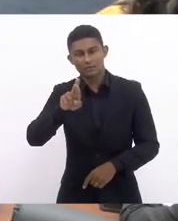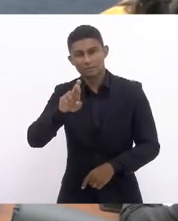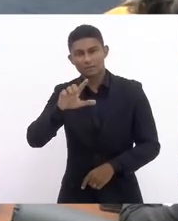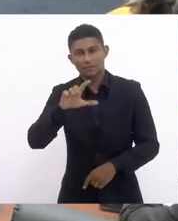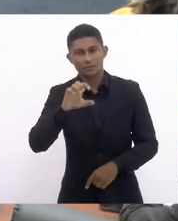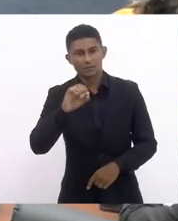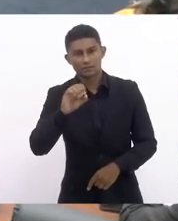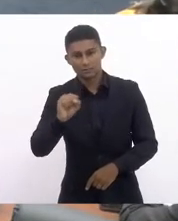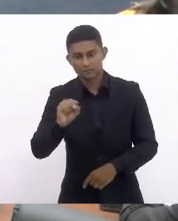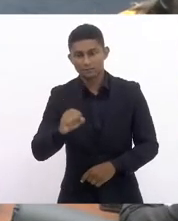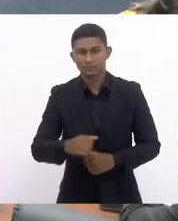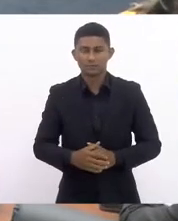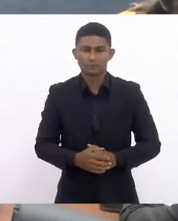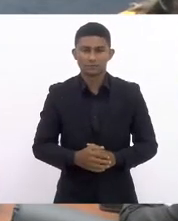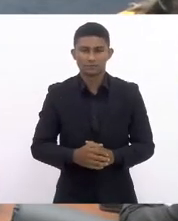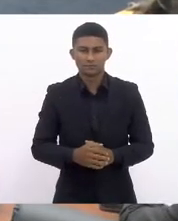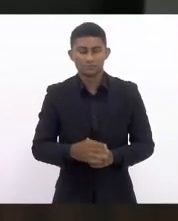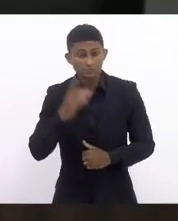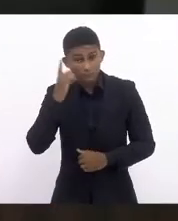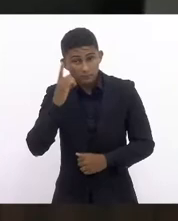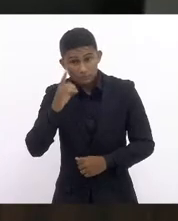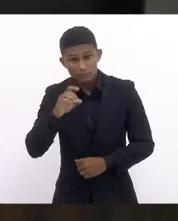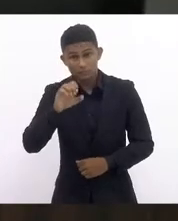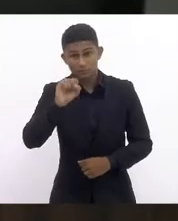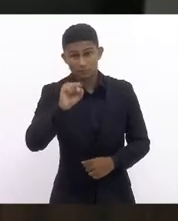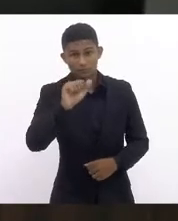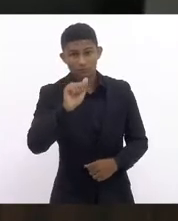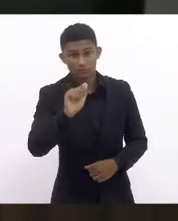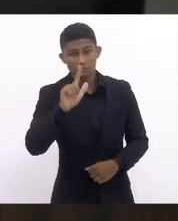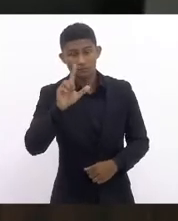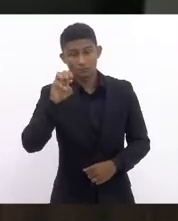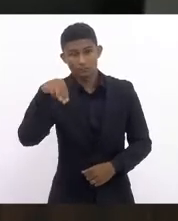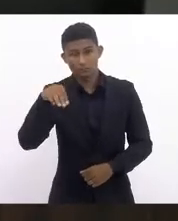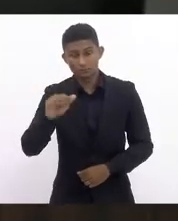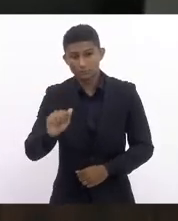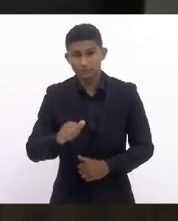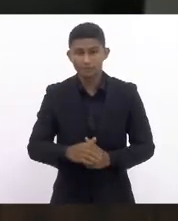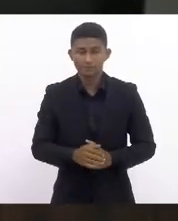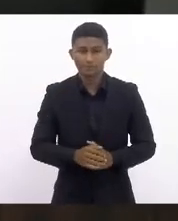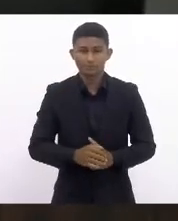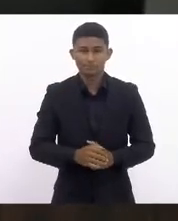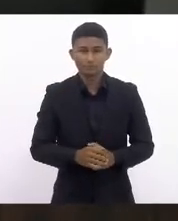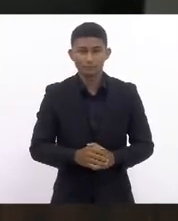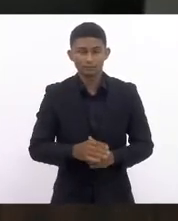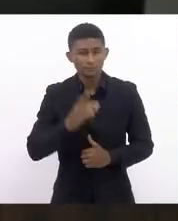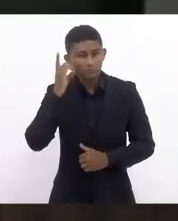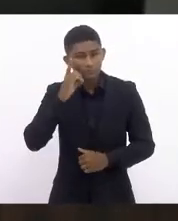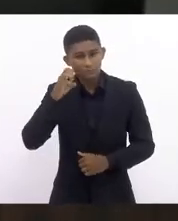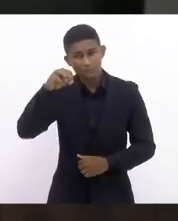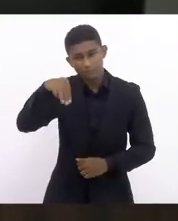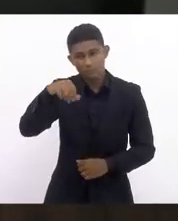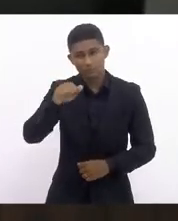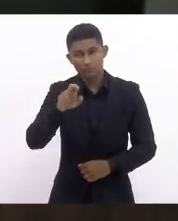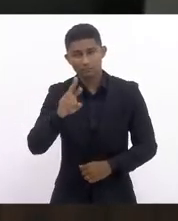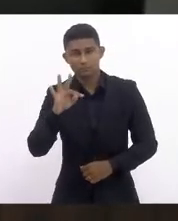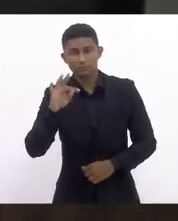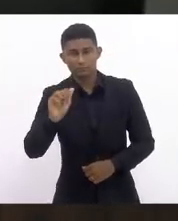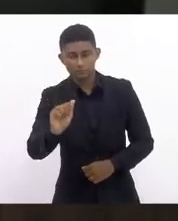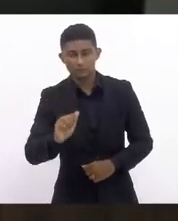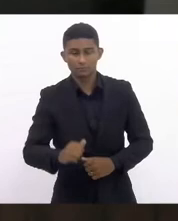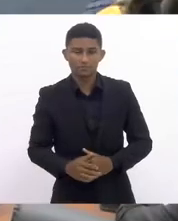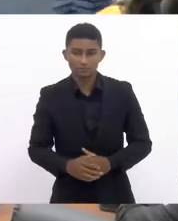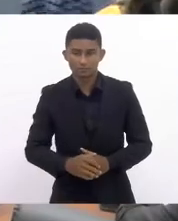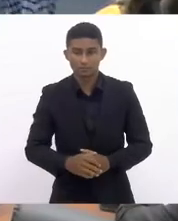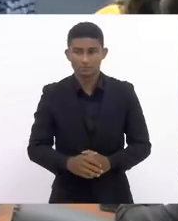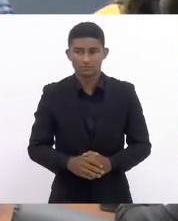delegado Carlos Augusto. Deputado Coronel Salema. Deputado Coronel Salema. Deputada Marta Rocha.